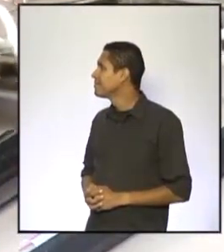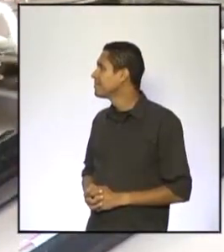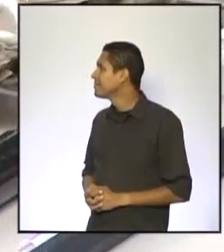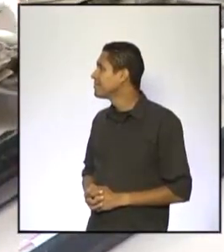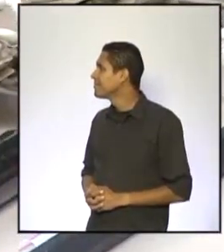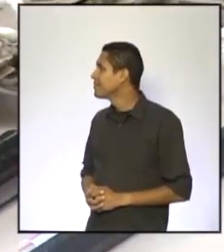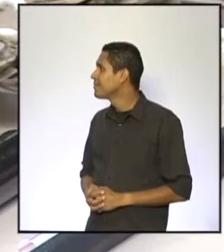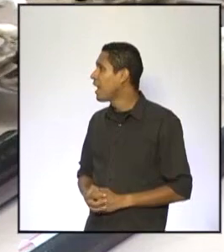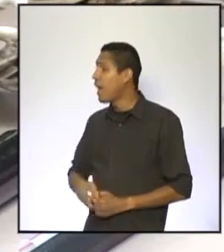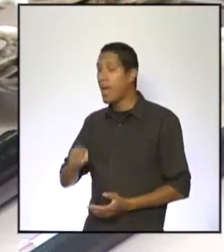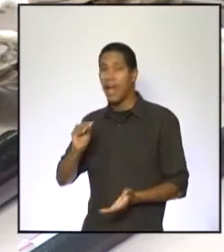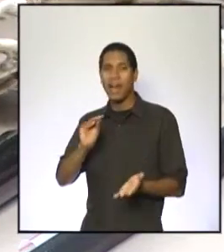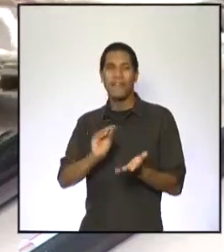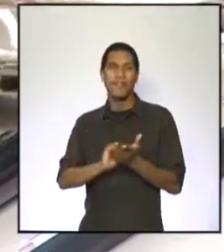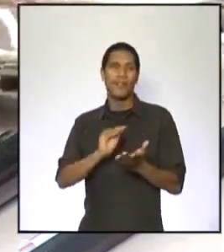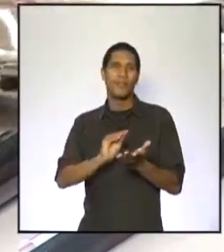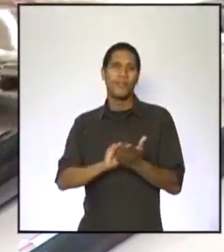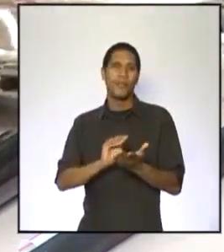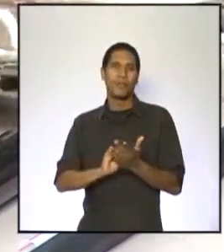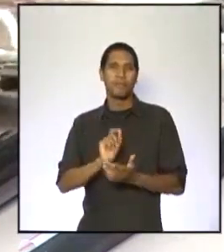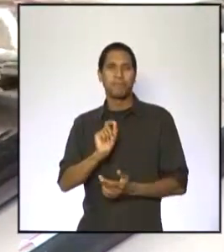Faltou aqui.